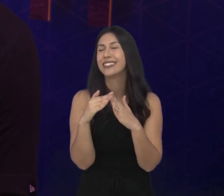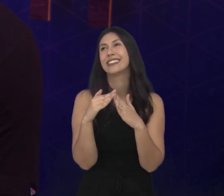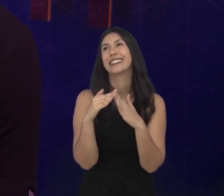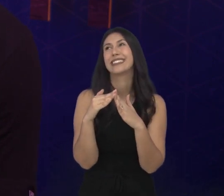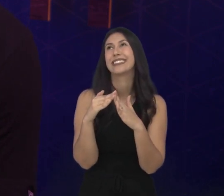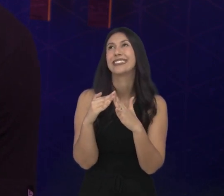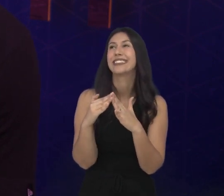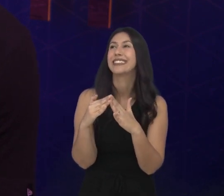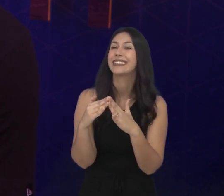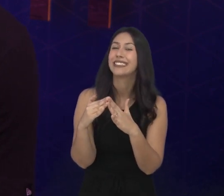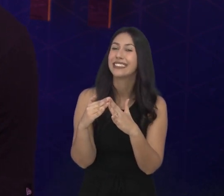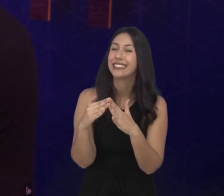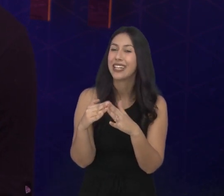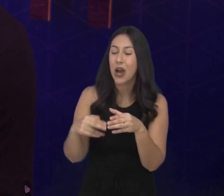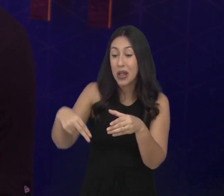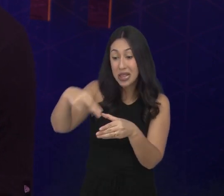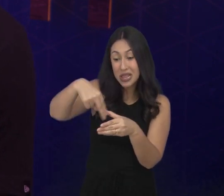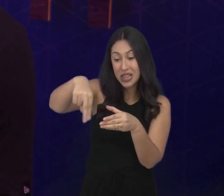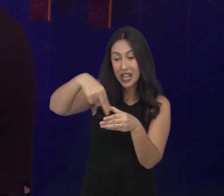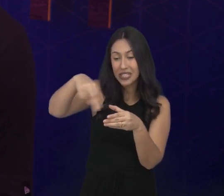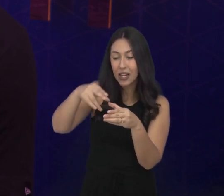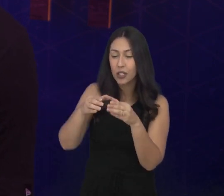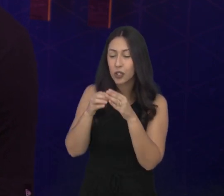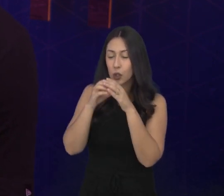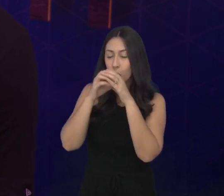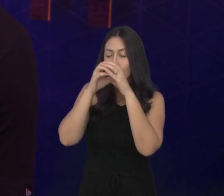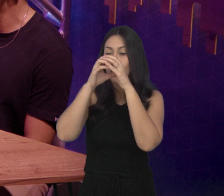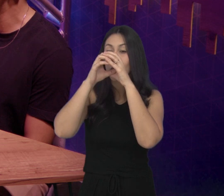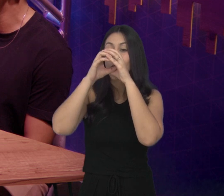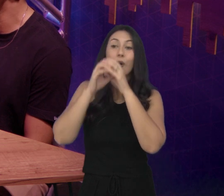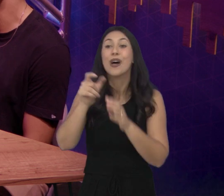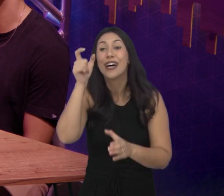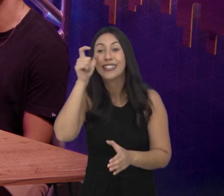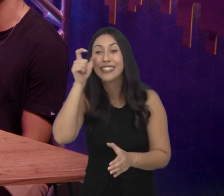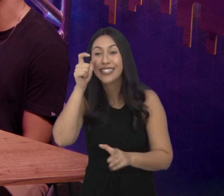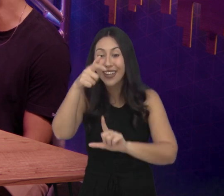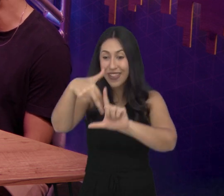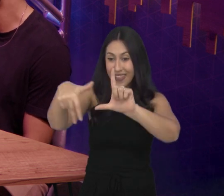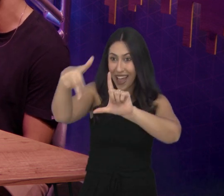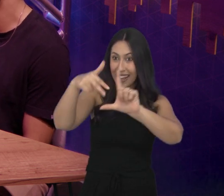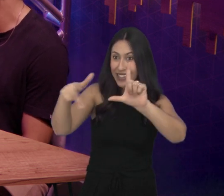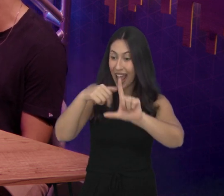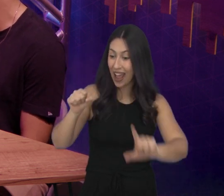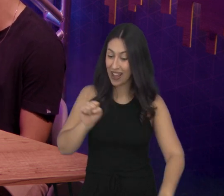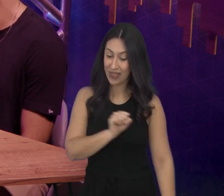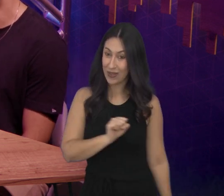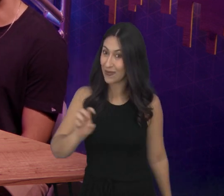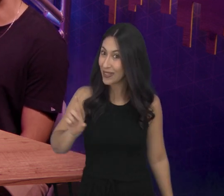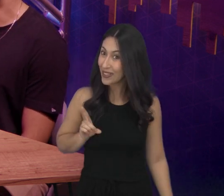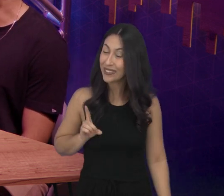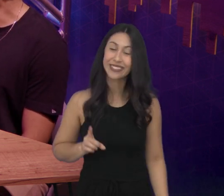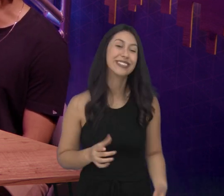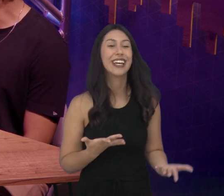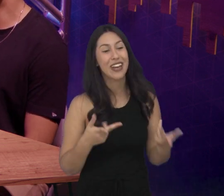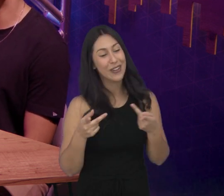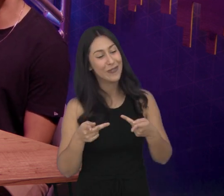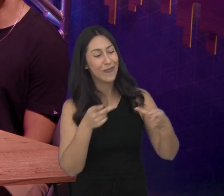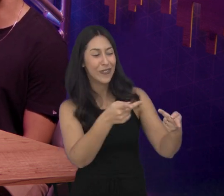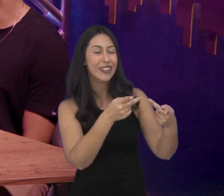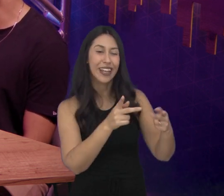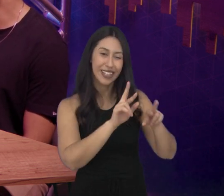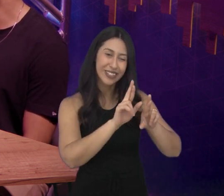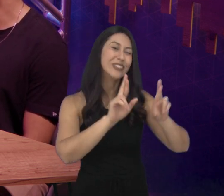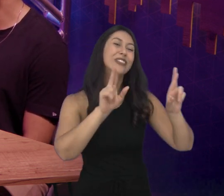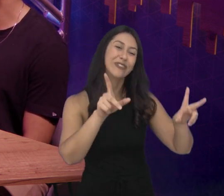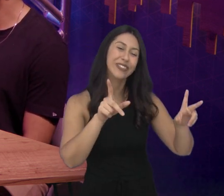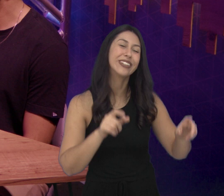casa e, tipo, tomar um Nescau assistindo um Scooby-Doo, sei lá. Não é a mesma coisa, né?